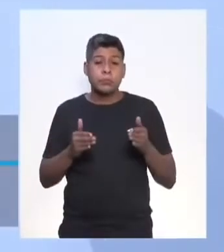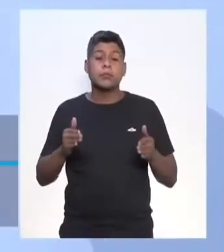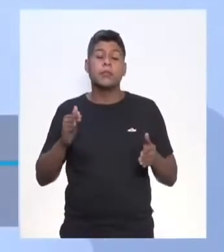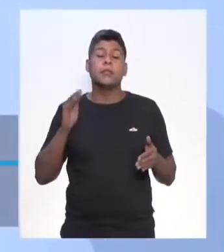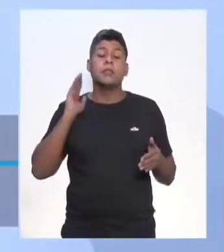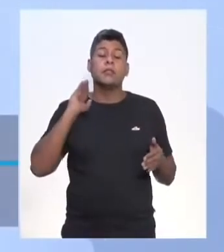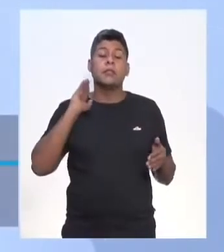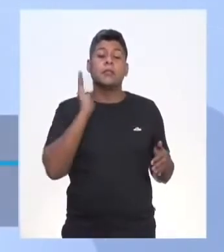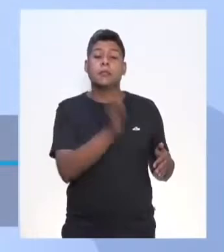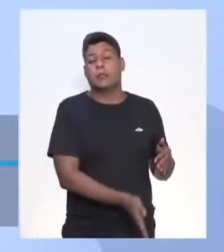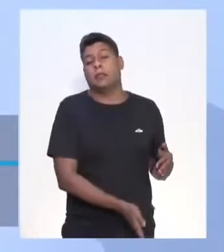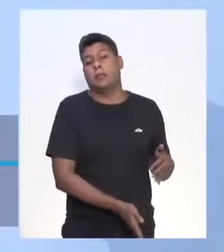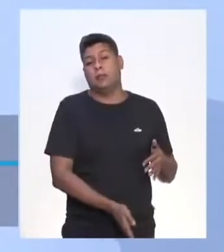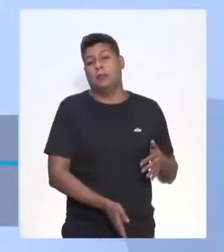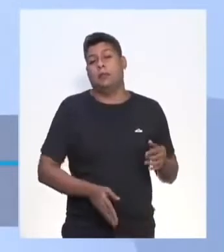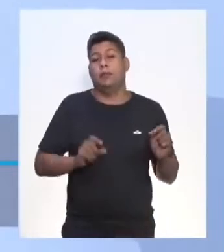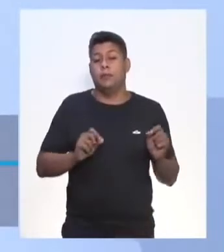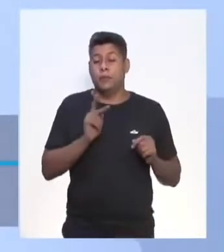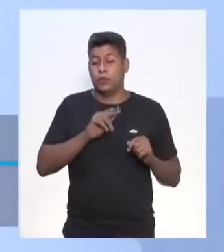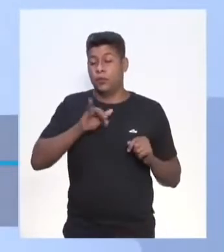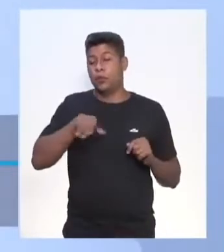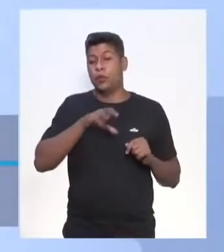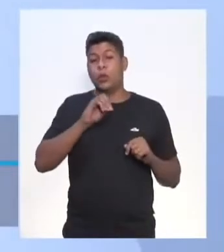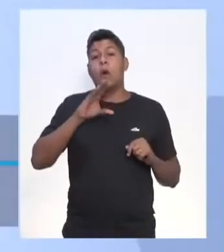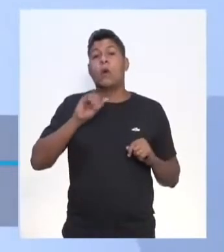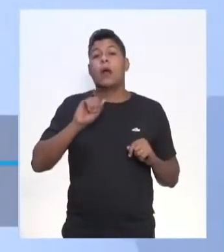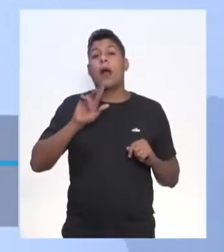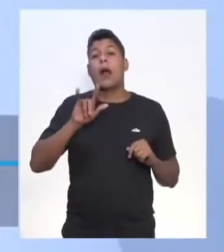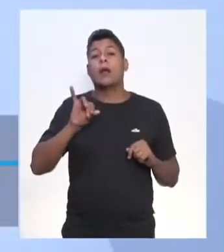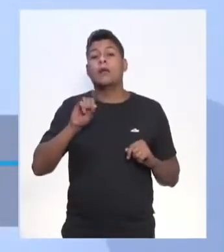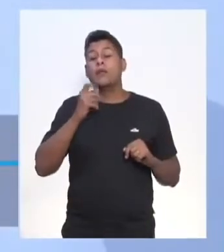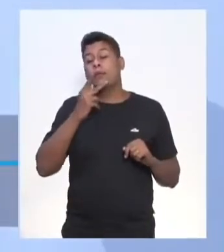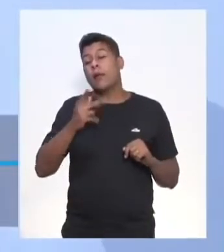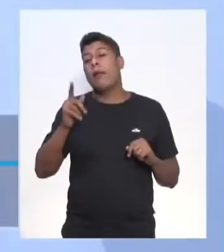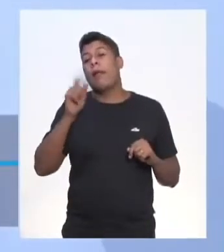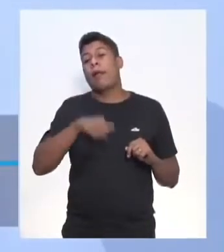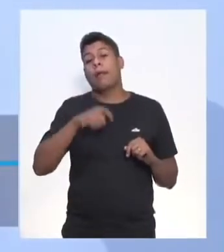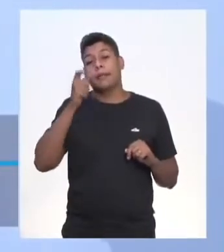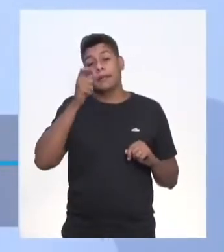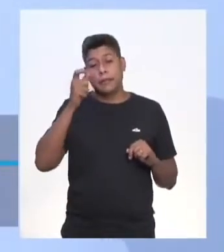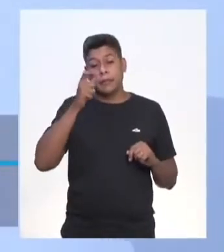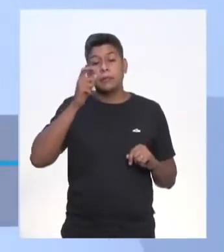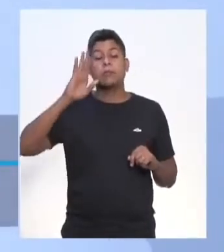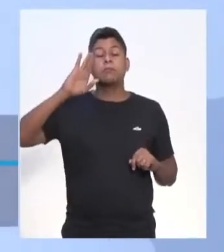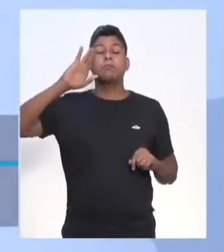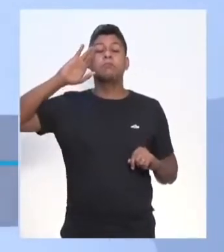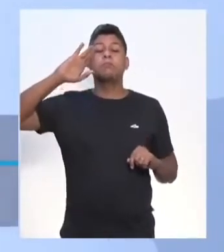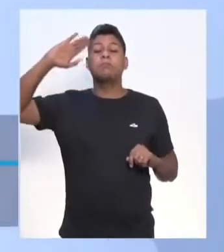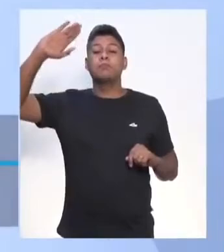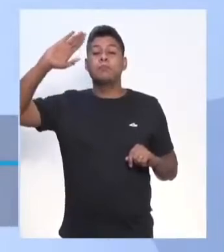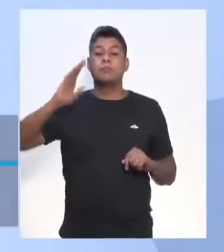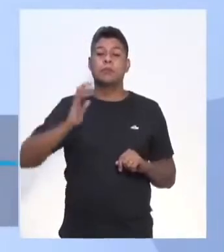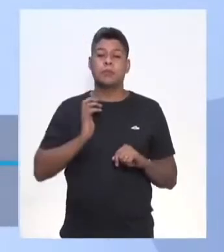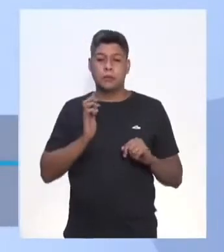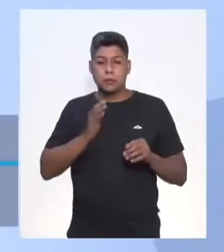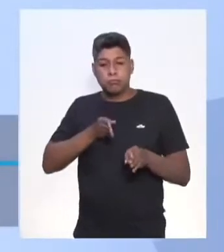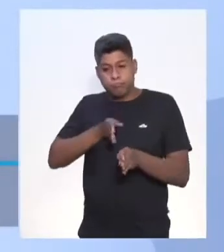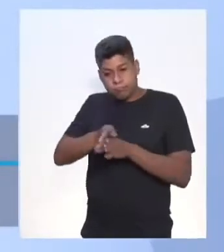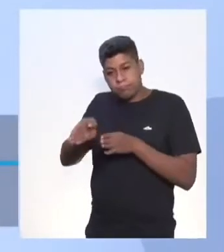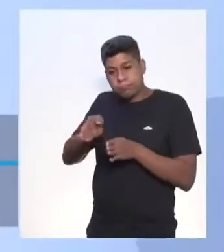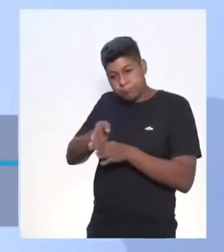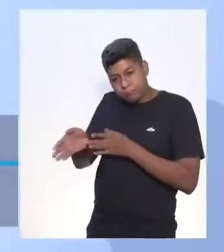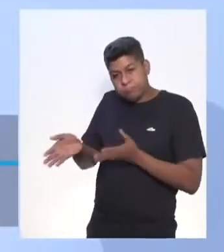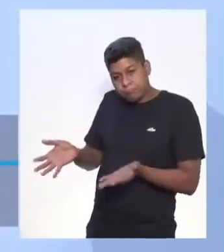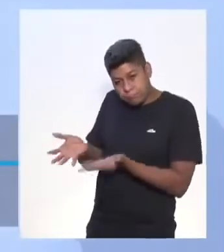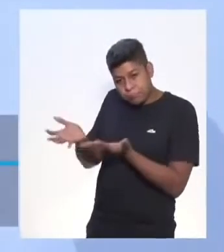dos profs, né? Como o professor João Carlos, que coloca. Era interesse dos coronéis e da elite que influenciava os trabalhadores,